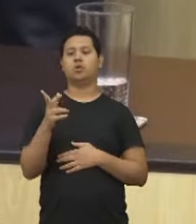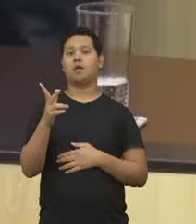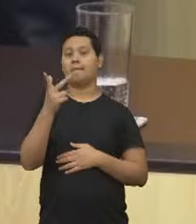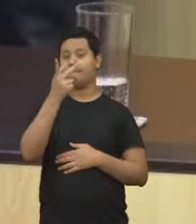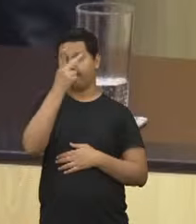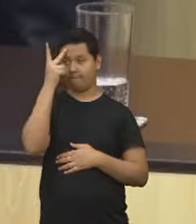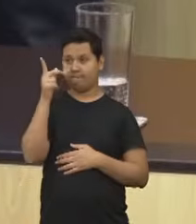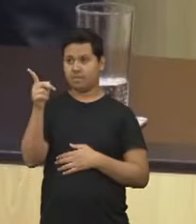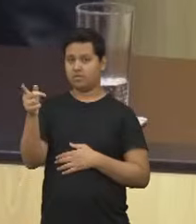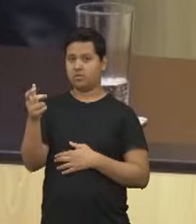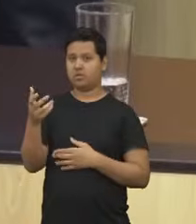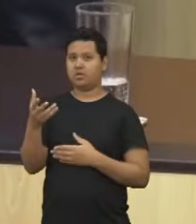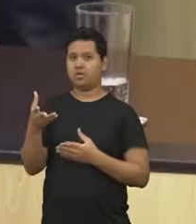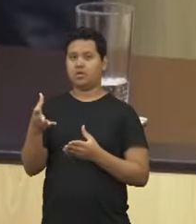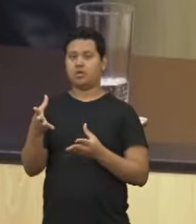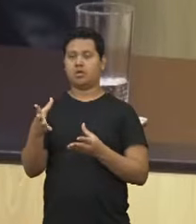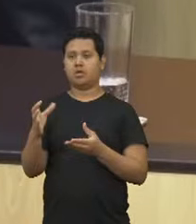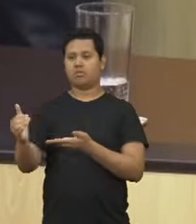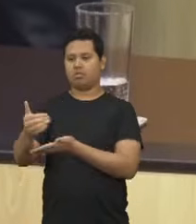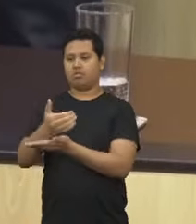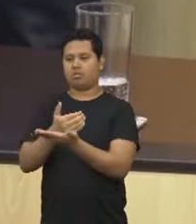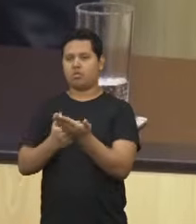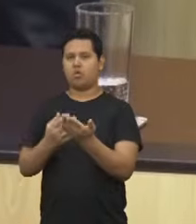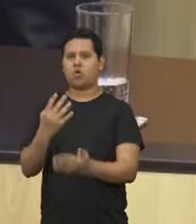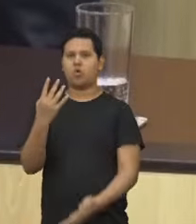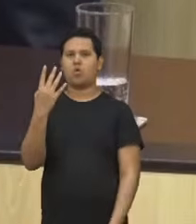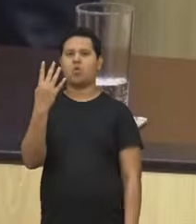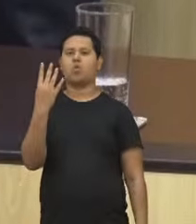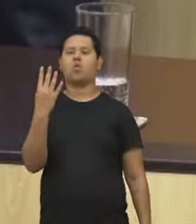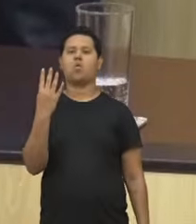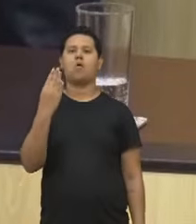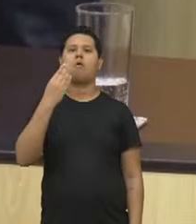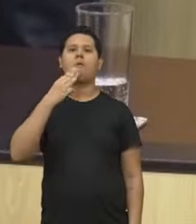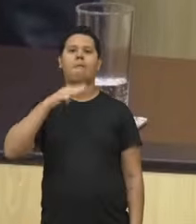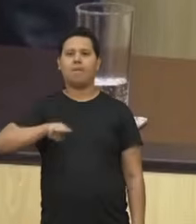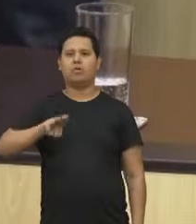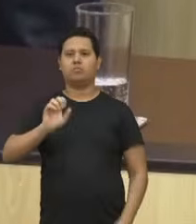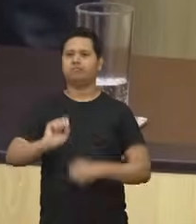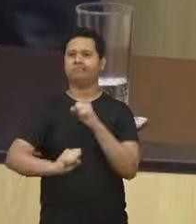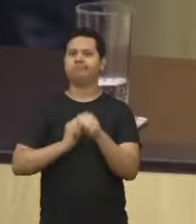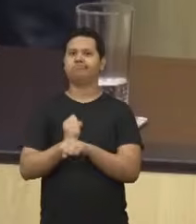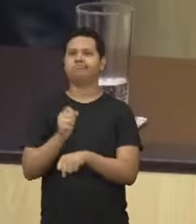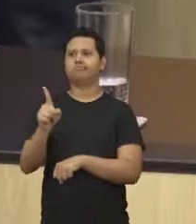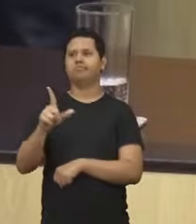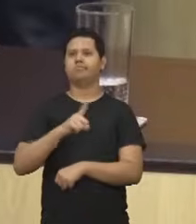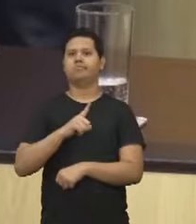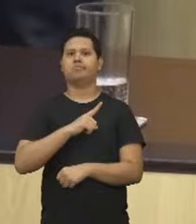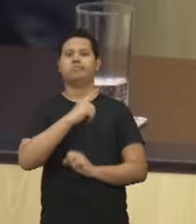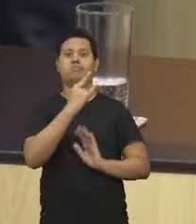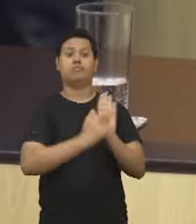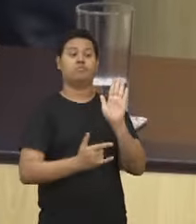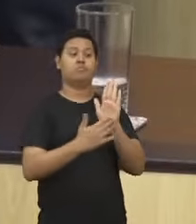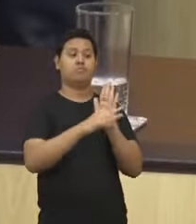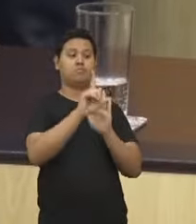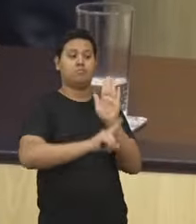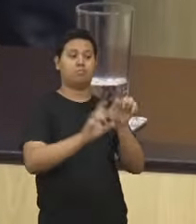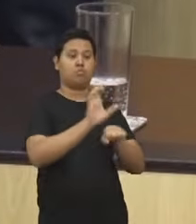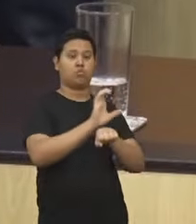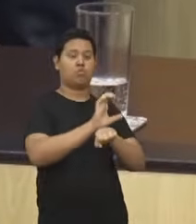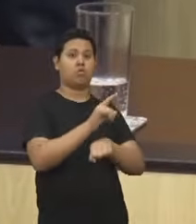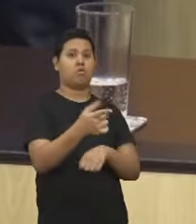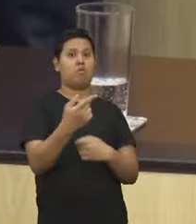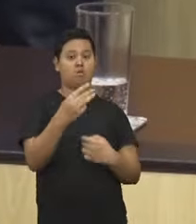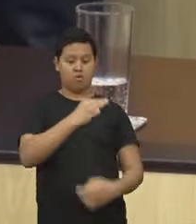acima de 4,8 milhões de reais por ano. Uma adequação municipal, via federal, Constituição, e o município